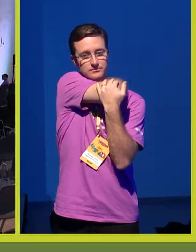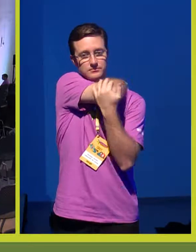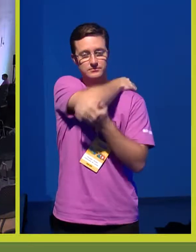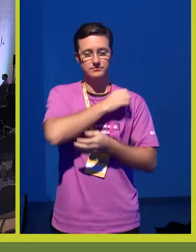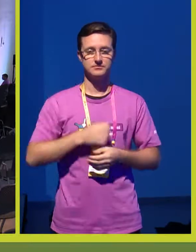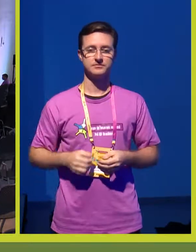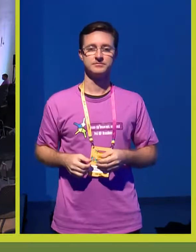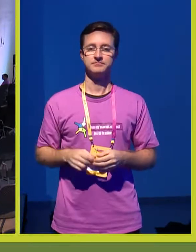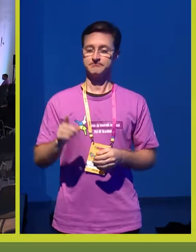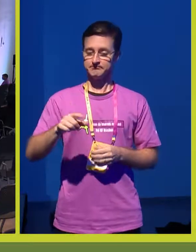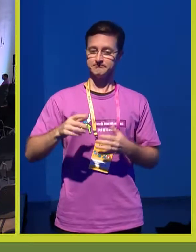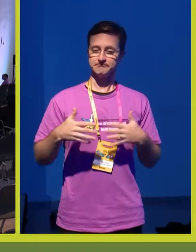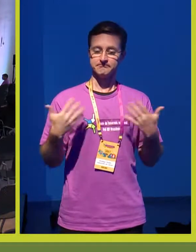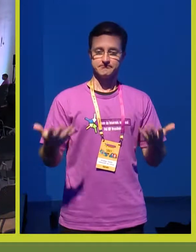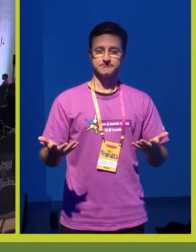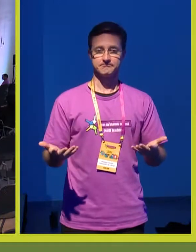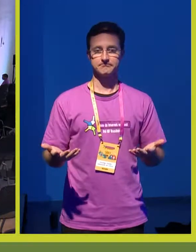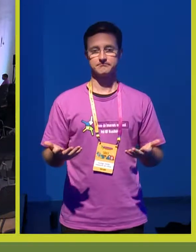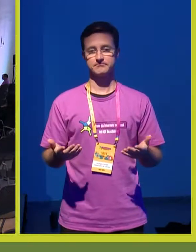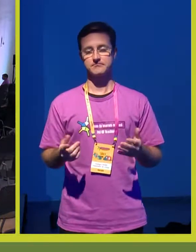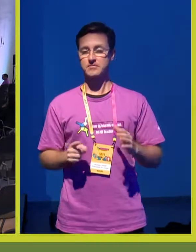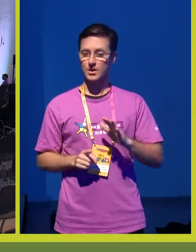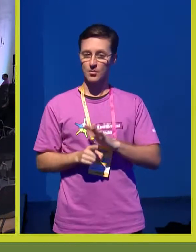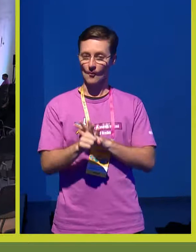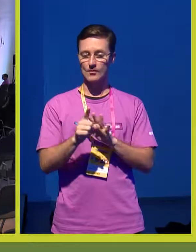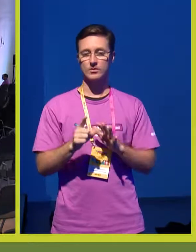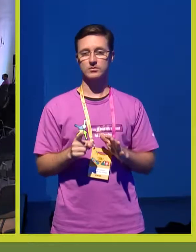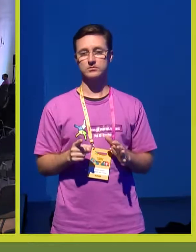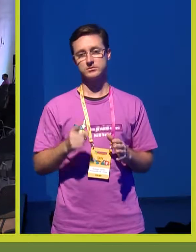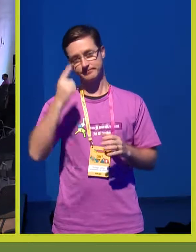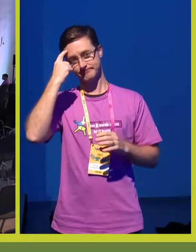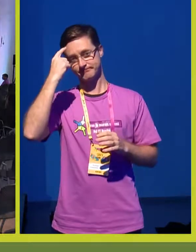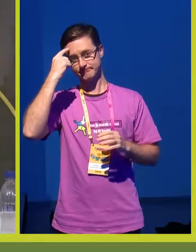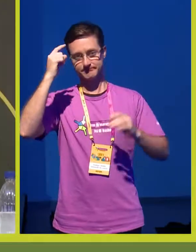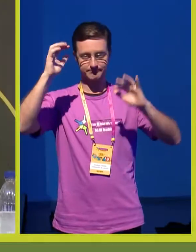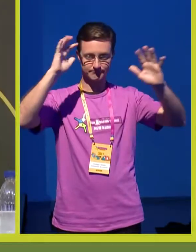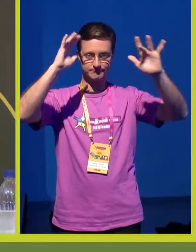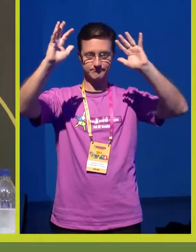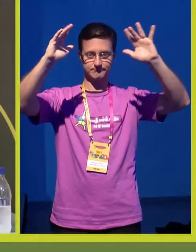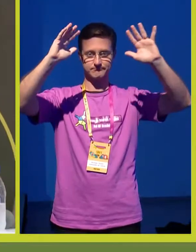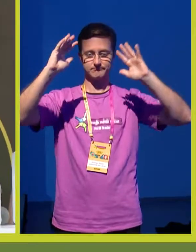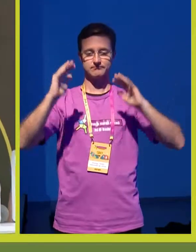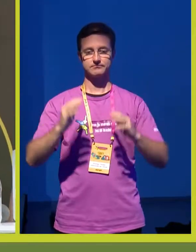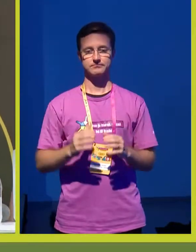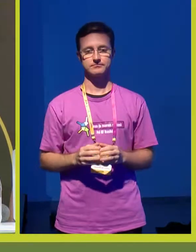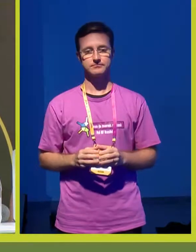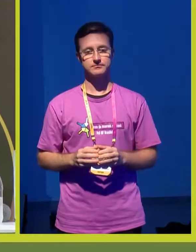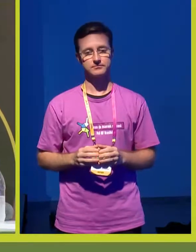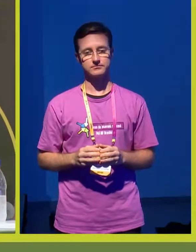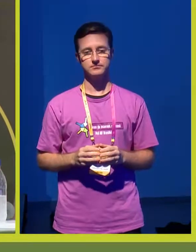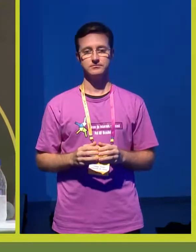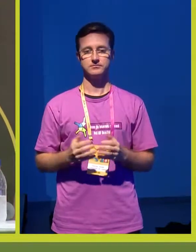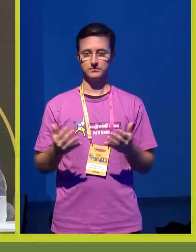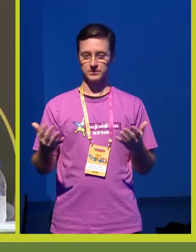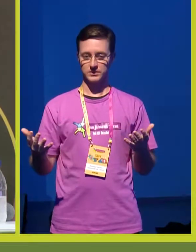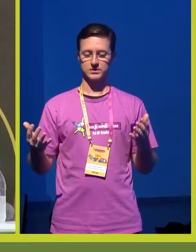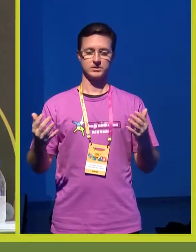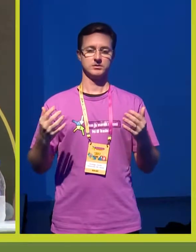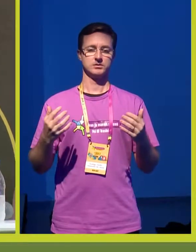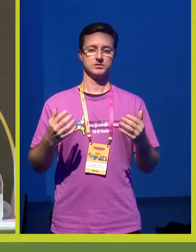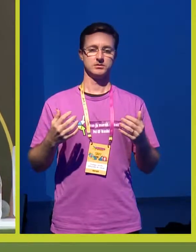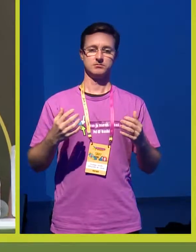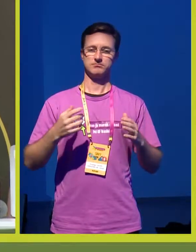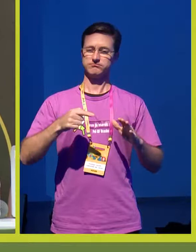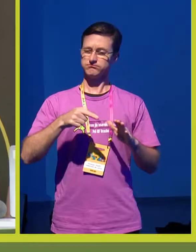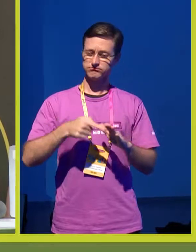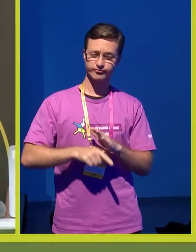Então, a questão que a gente pode ter para pensar é aprofundar a ação